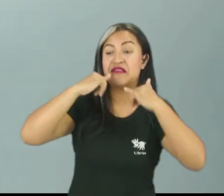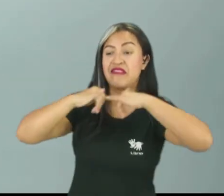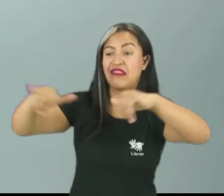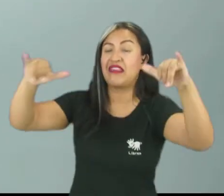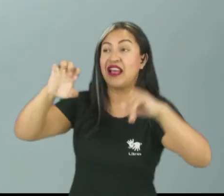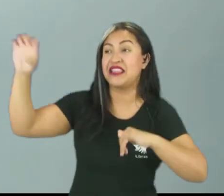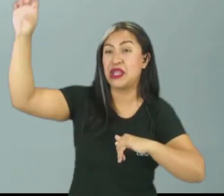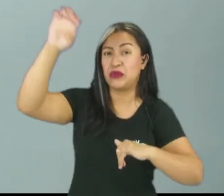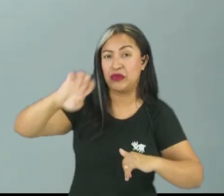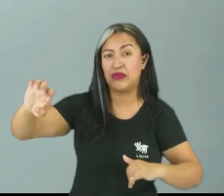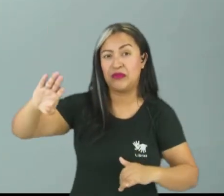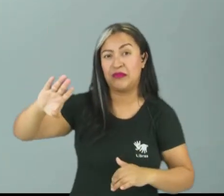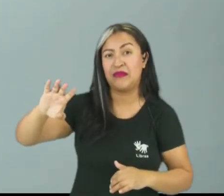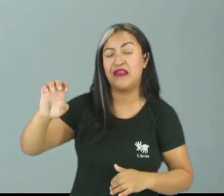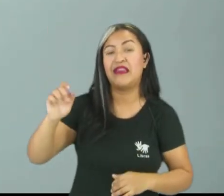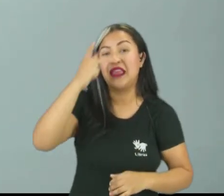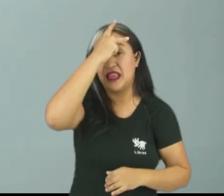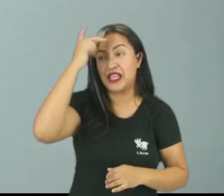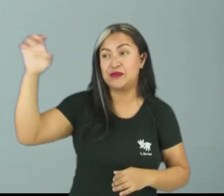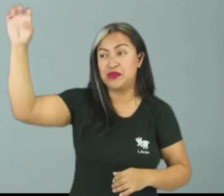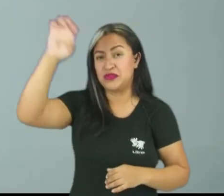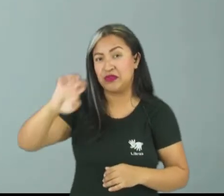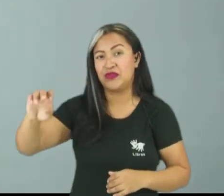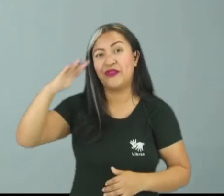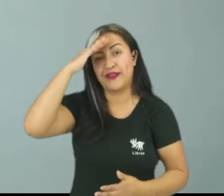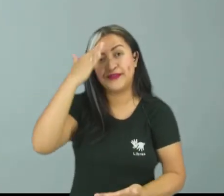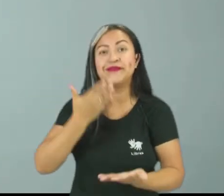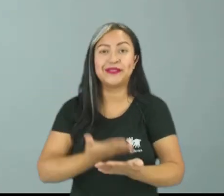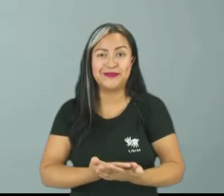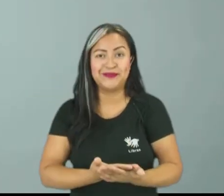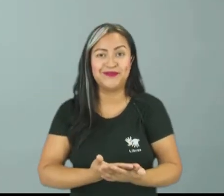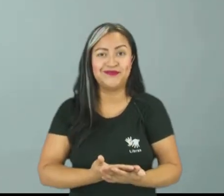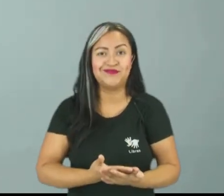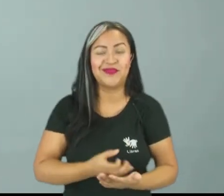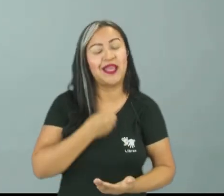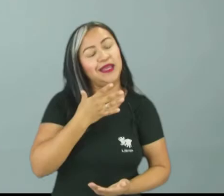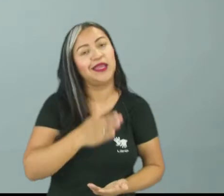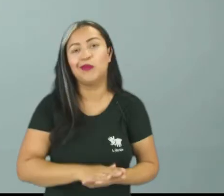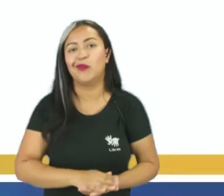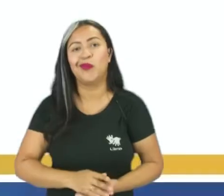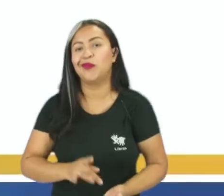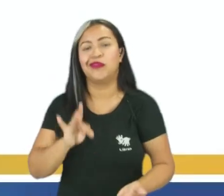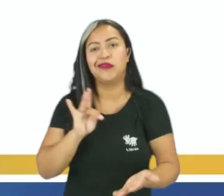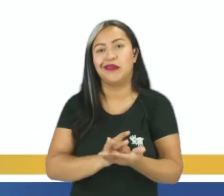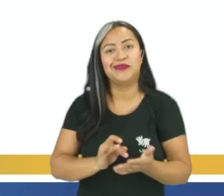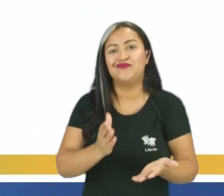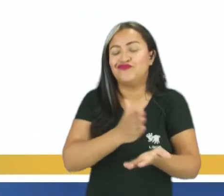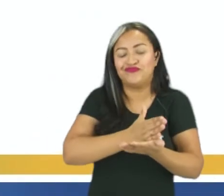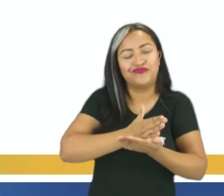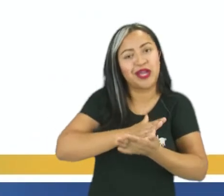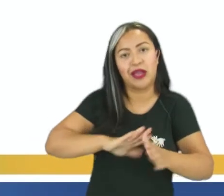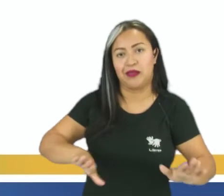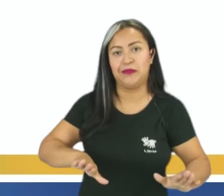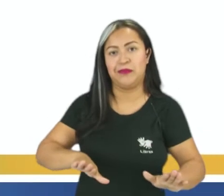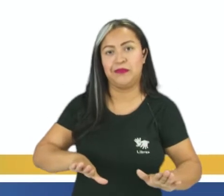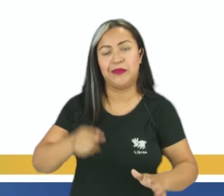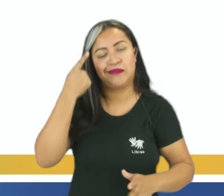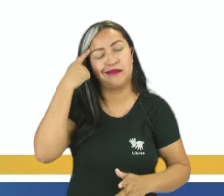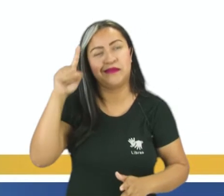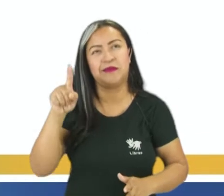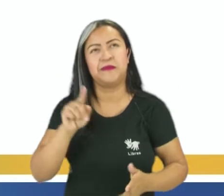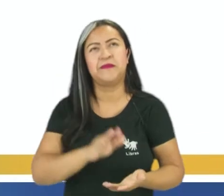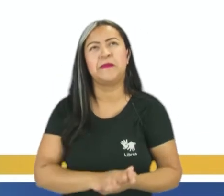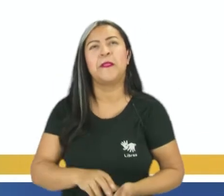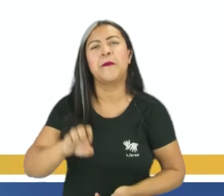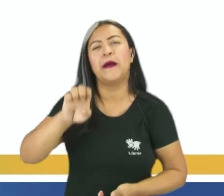nessa teoria, né? Que bom que caiu, né? Aí a gente tem também a eugenia, né? A eugenia, pessoal, então,